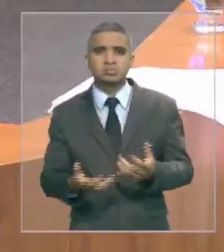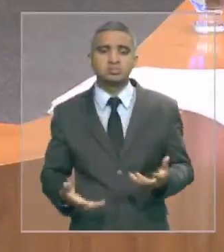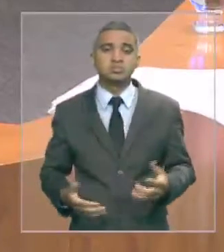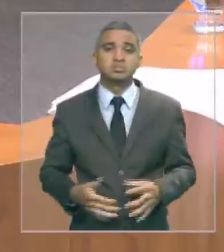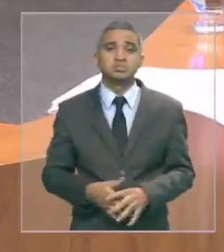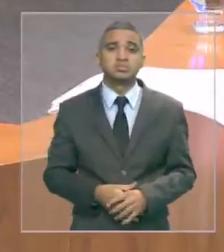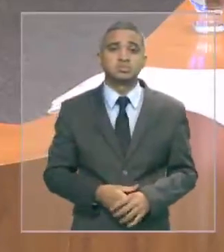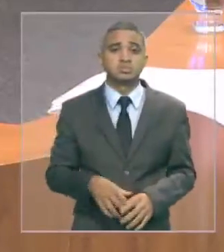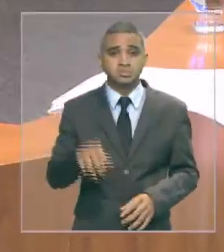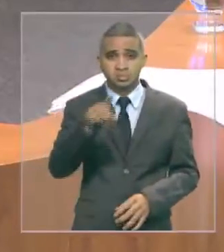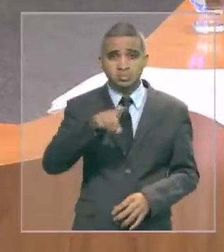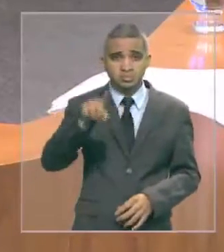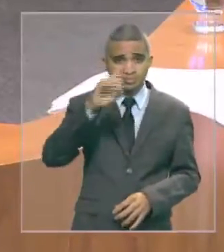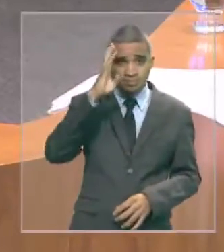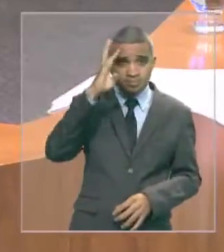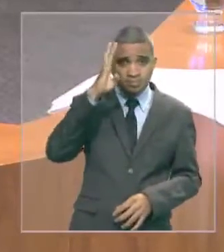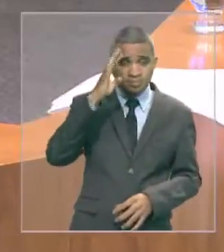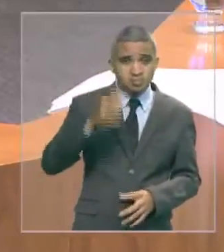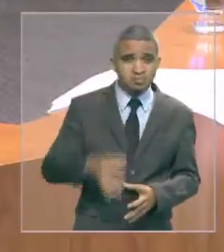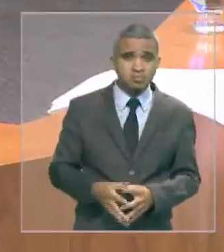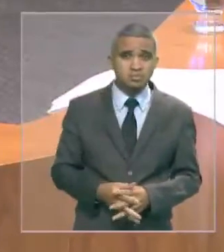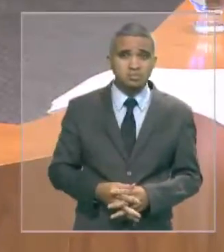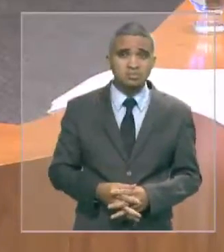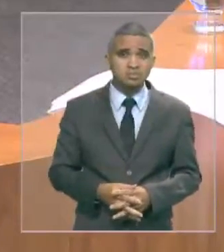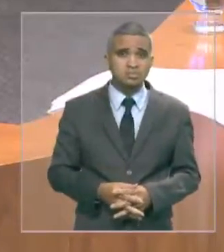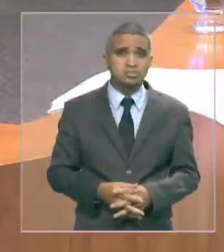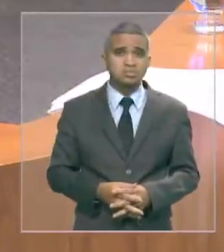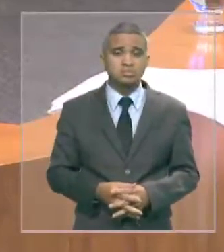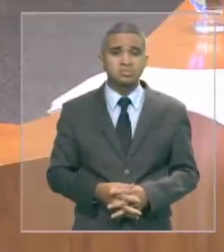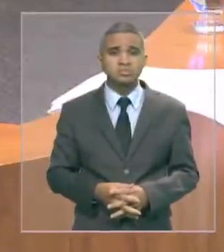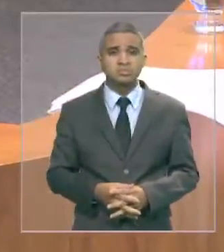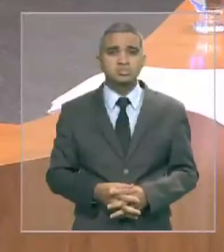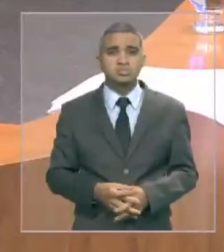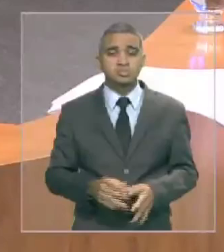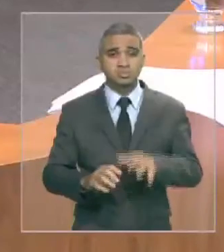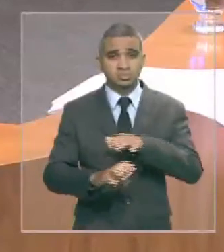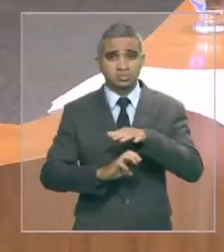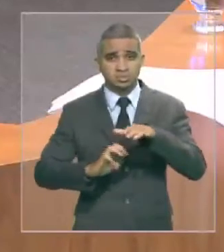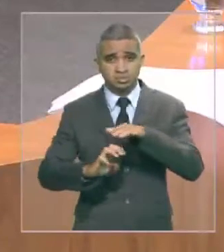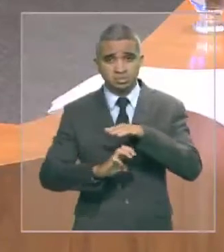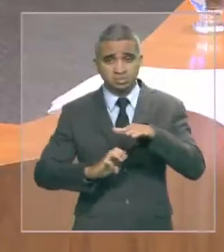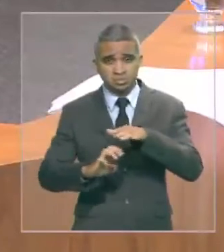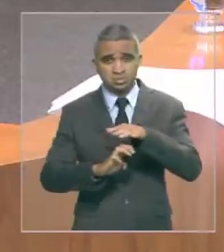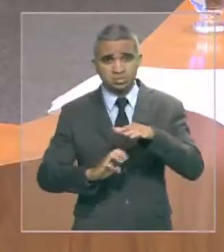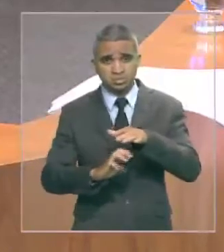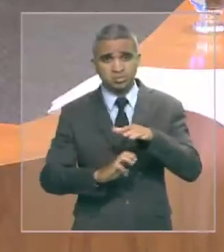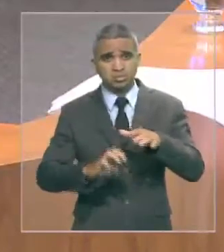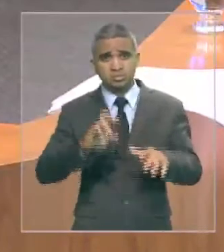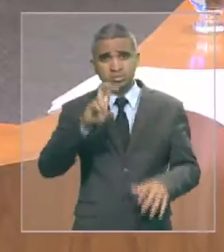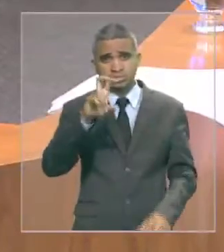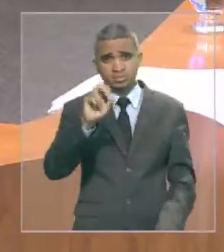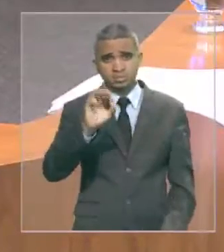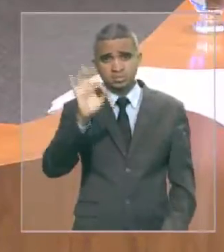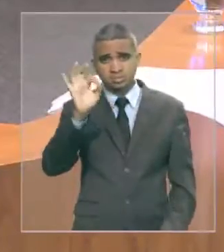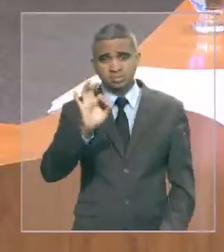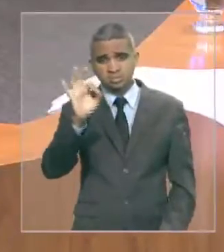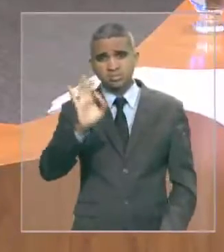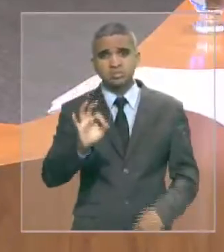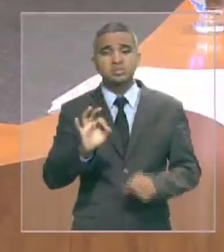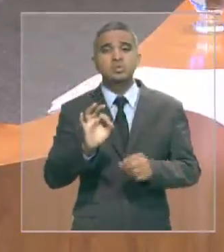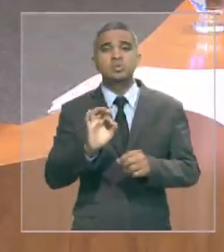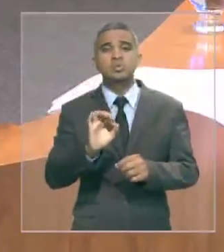ideia, a folha dessas empresas, 50% é só de